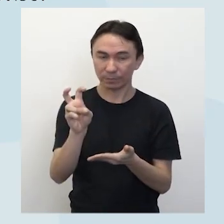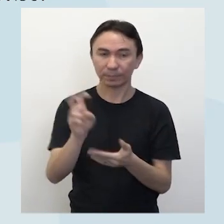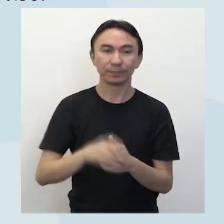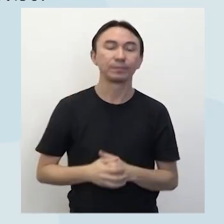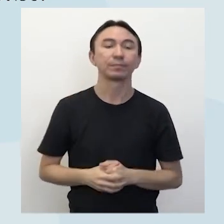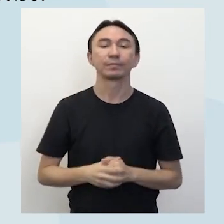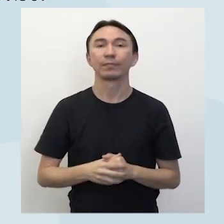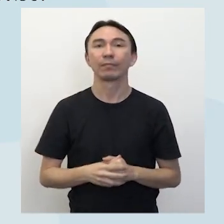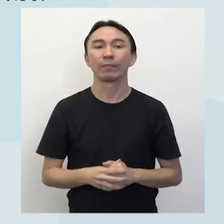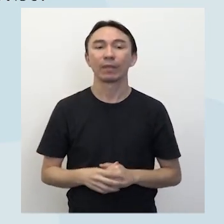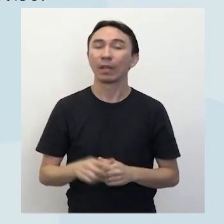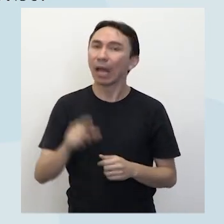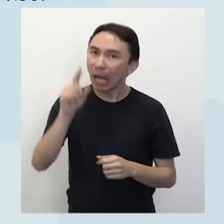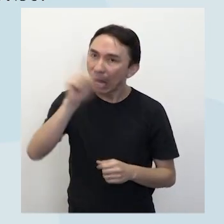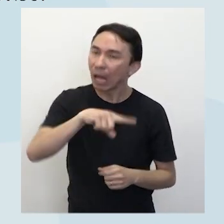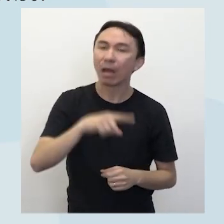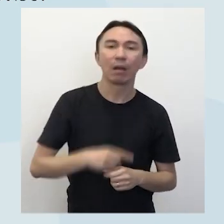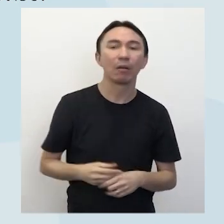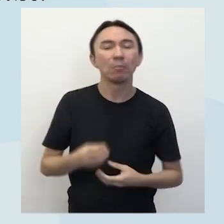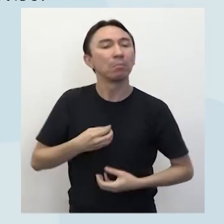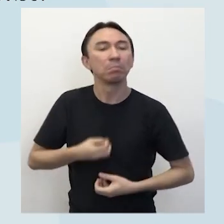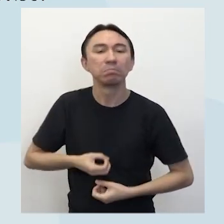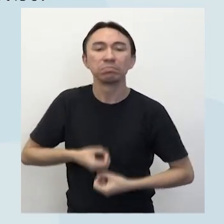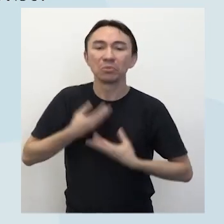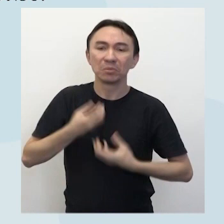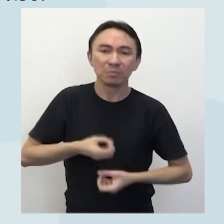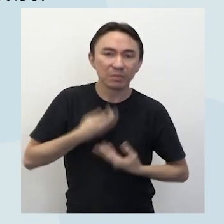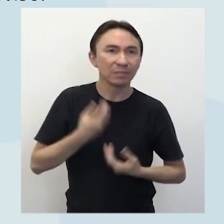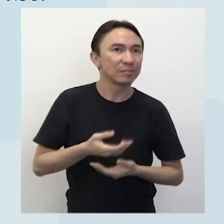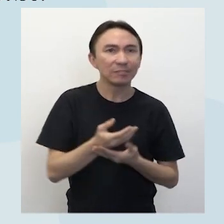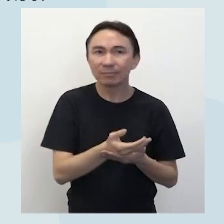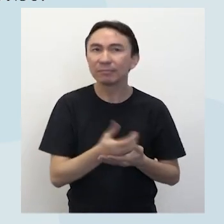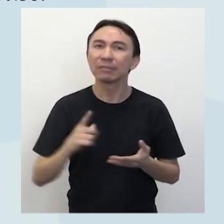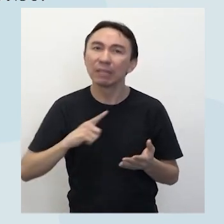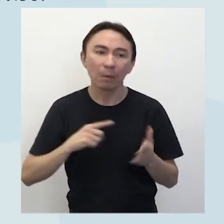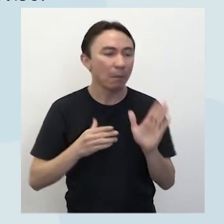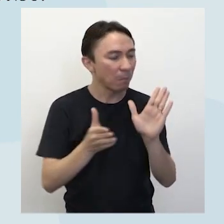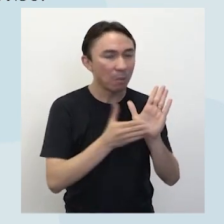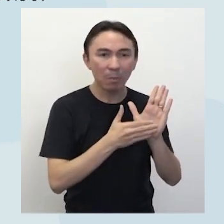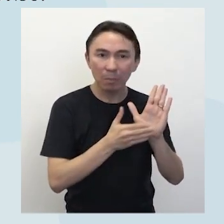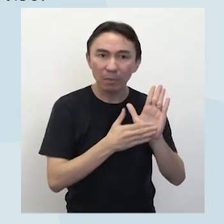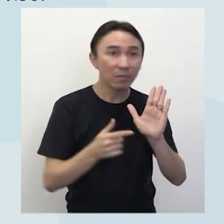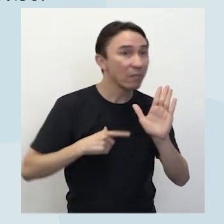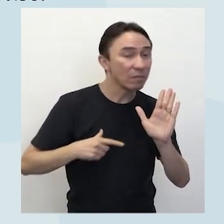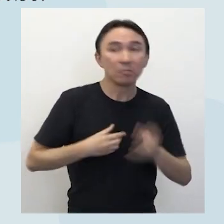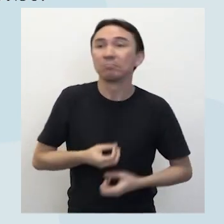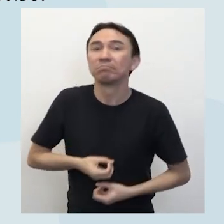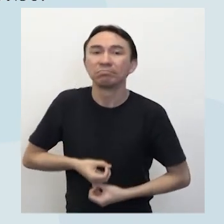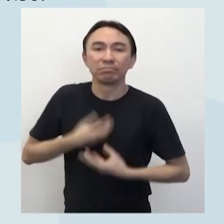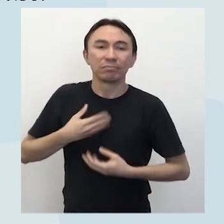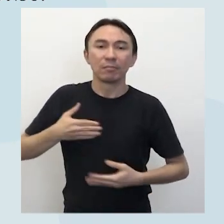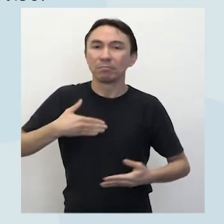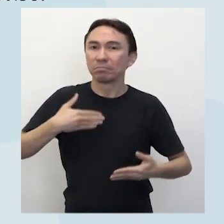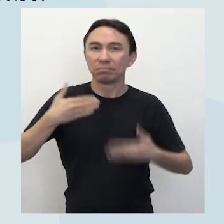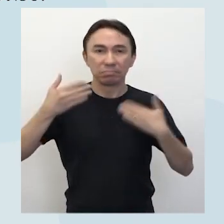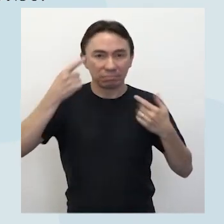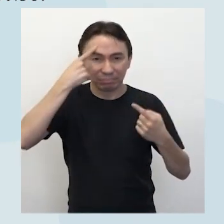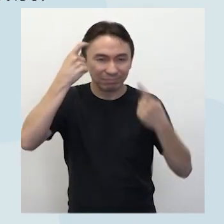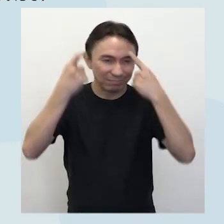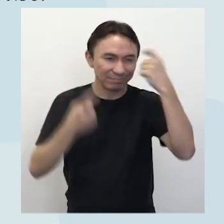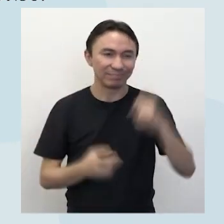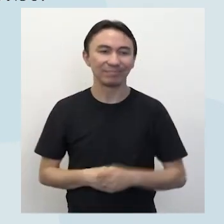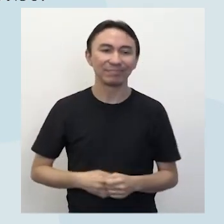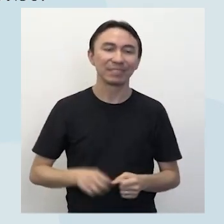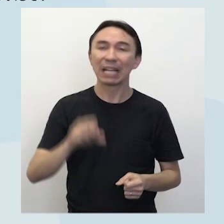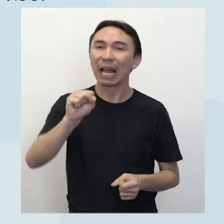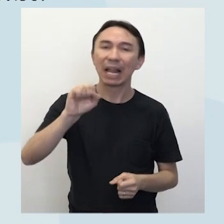Repentistas são poetas que, a partir de um mote, uma proposta, elaboram uma poesia de improviso. Slammers são os